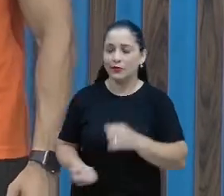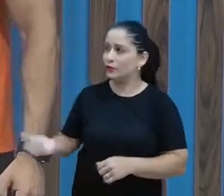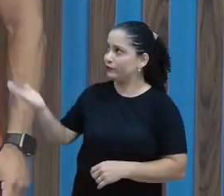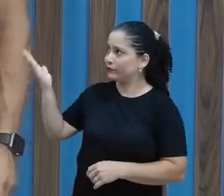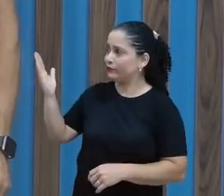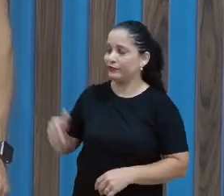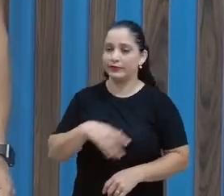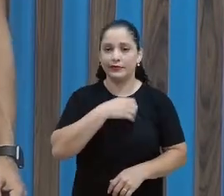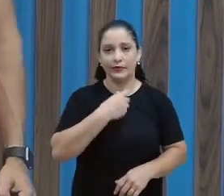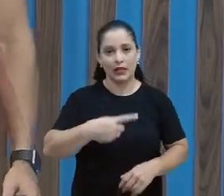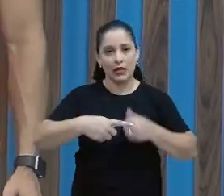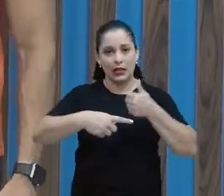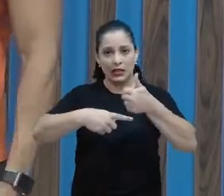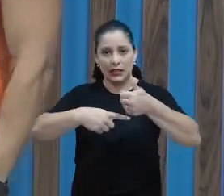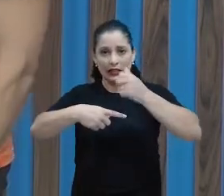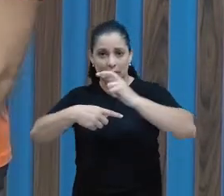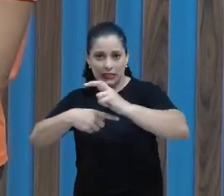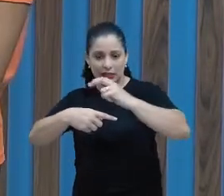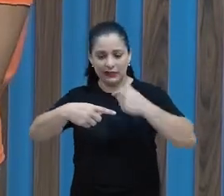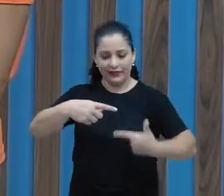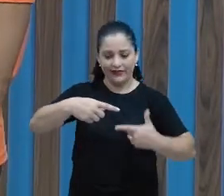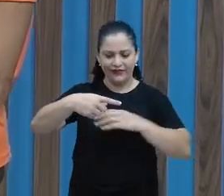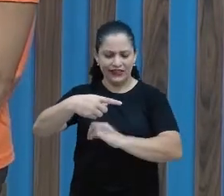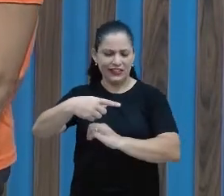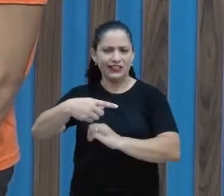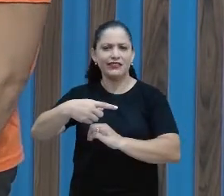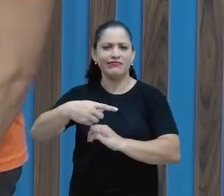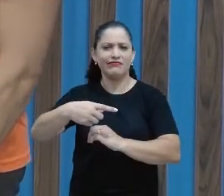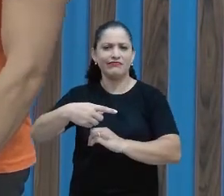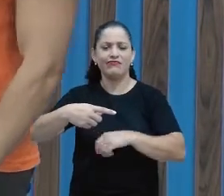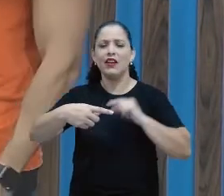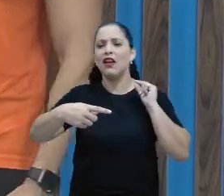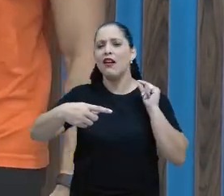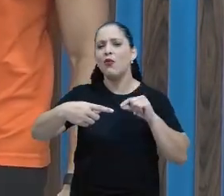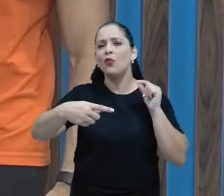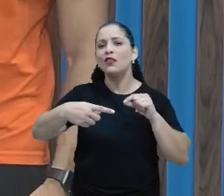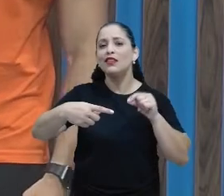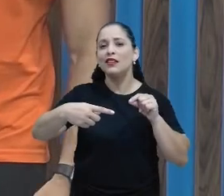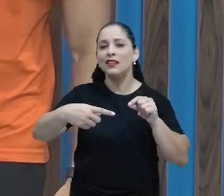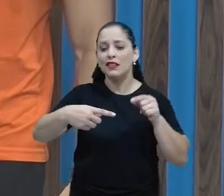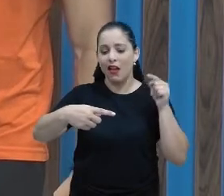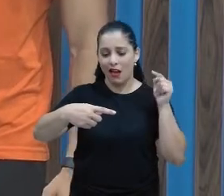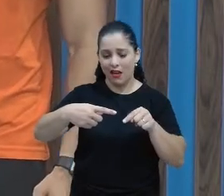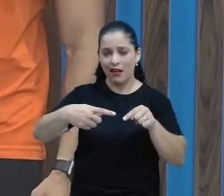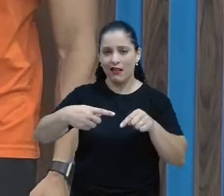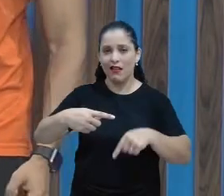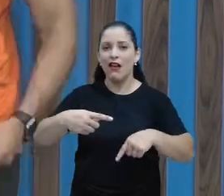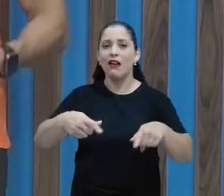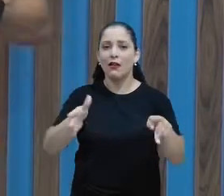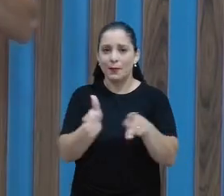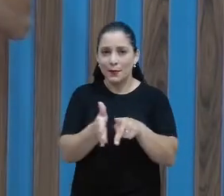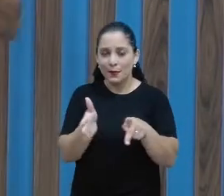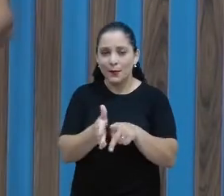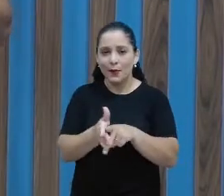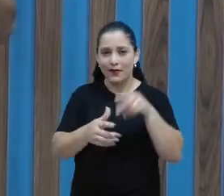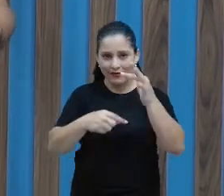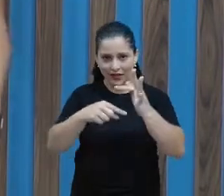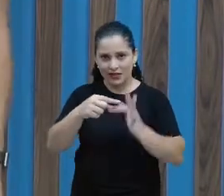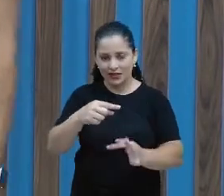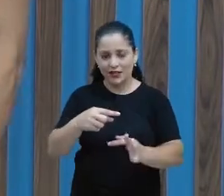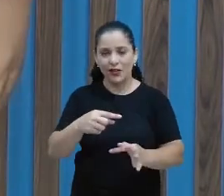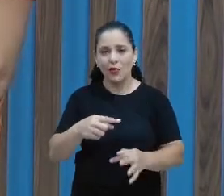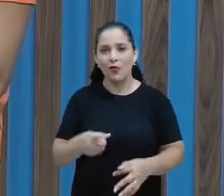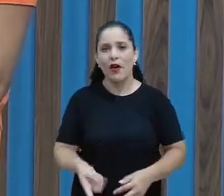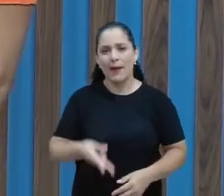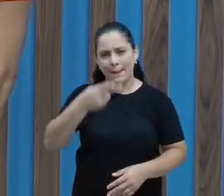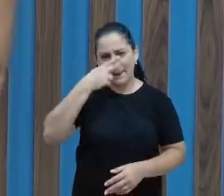15/20. Será que essa fração, 15/20, ela é uma fração equivalente, ou seja, representa a mesma